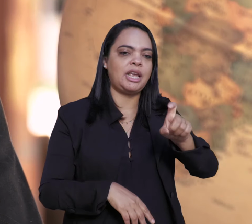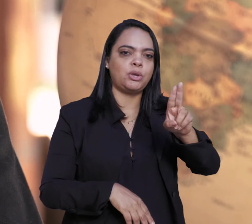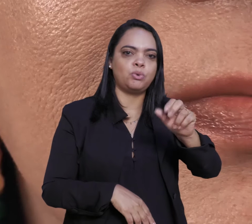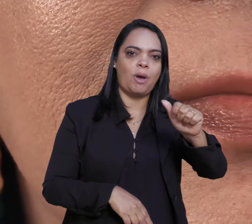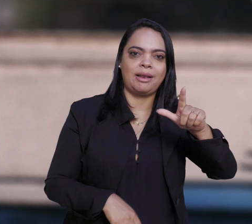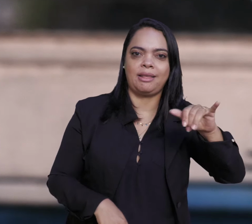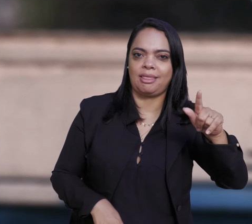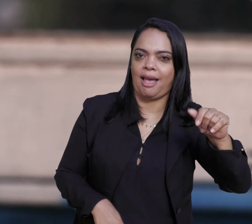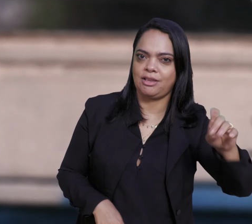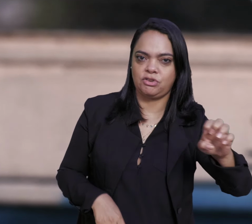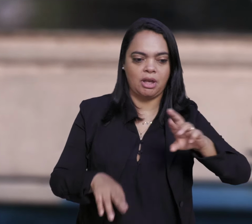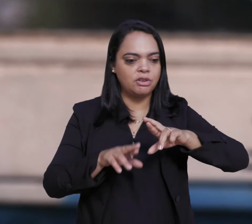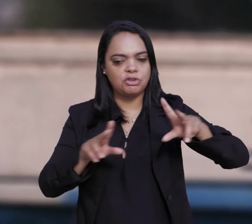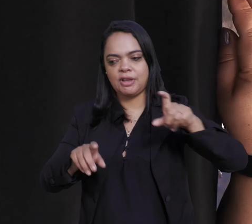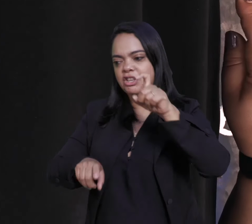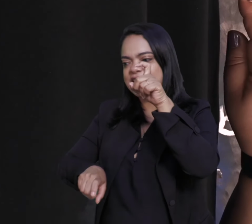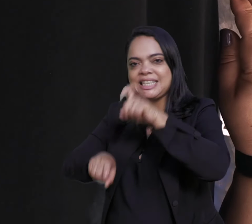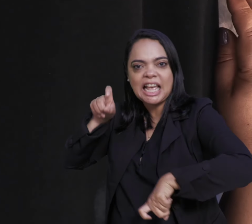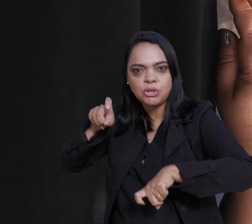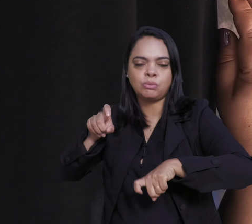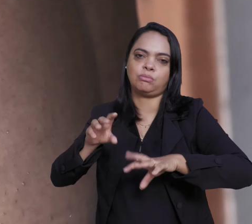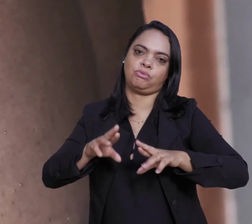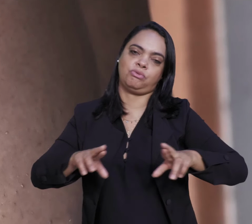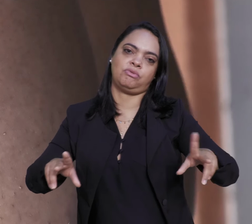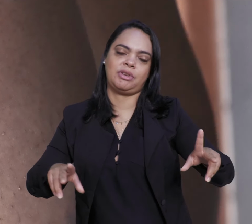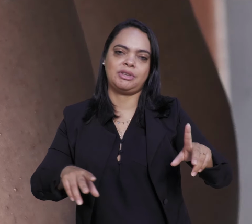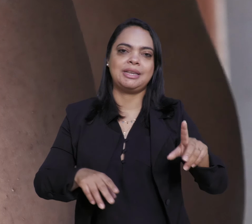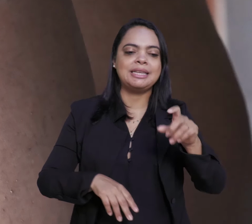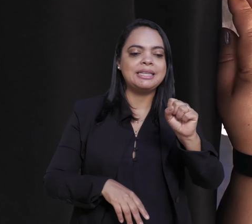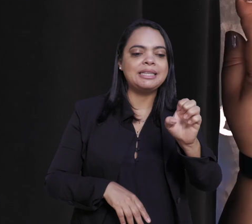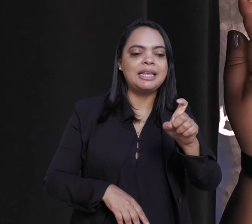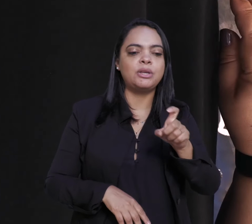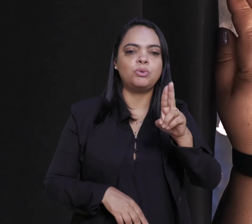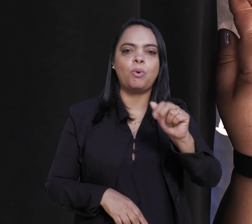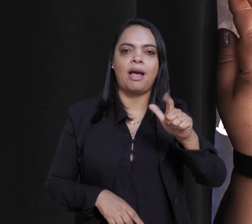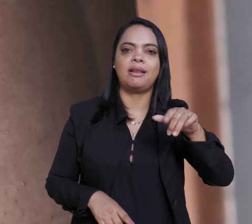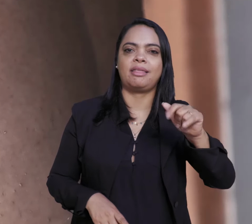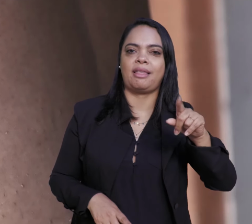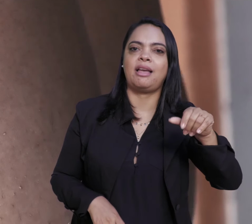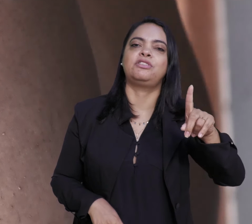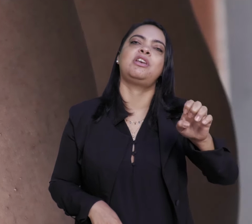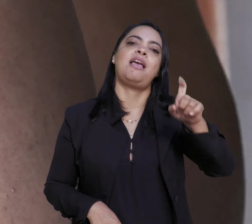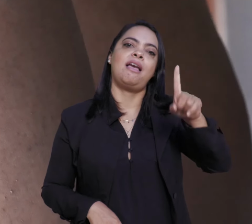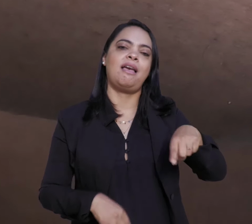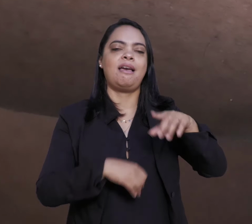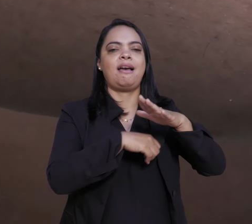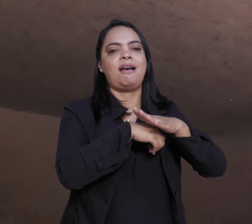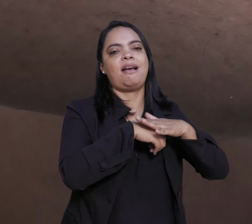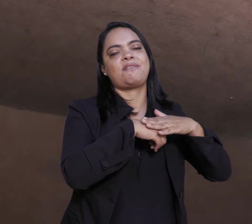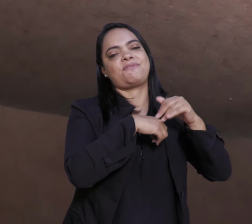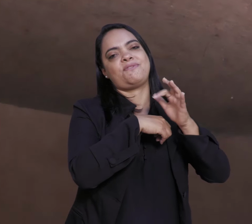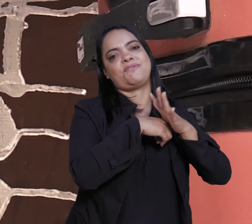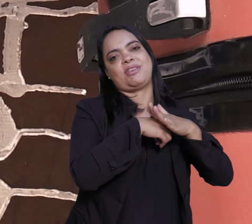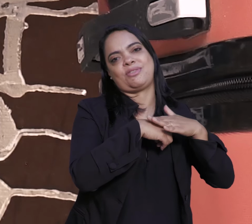o ato sexual. E sexualidade está ligada à afetividade, ao afeto.